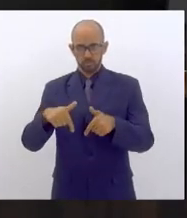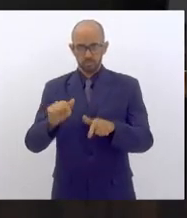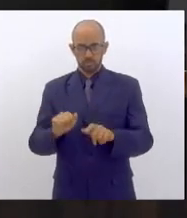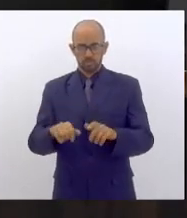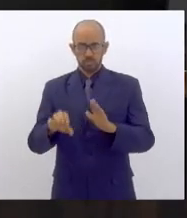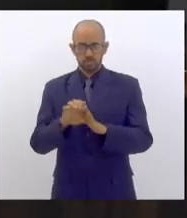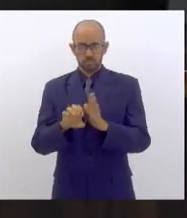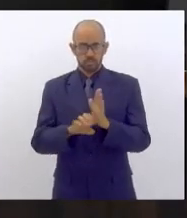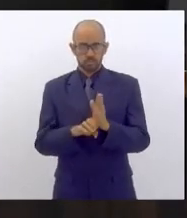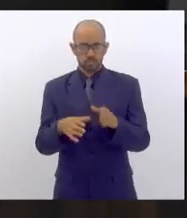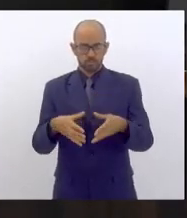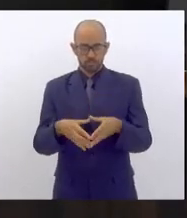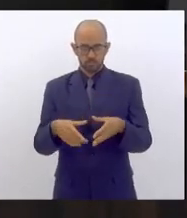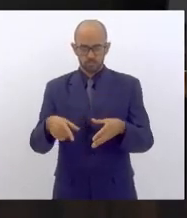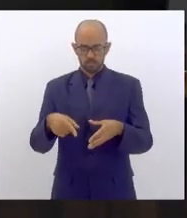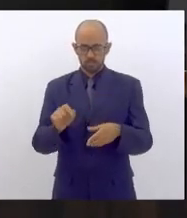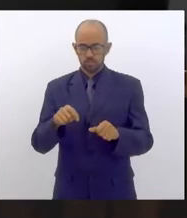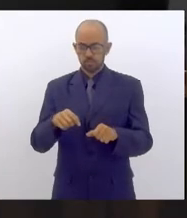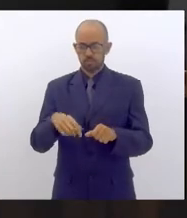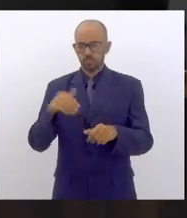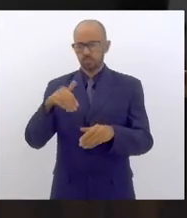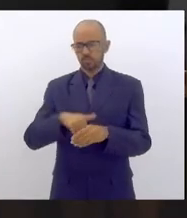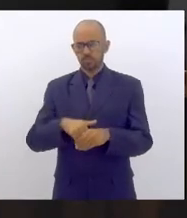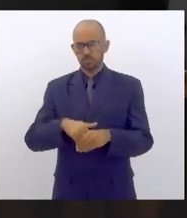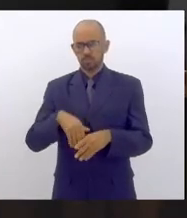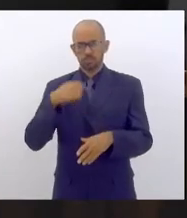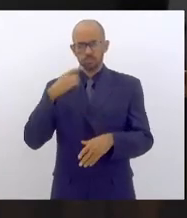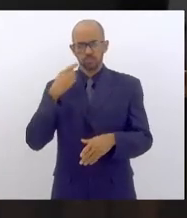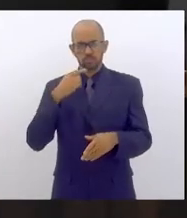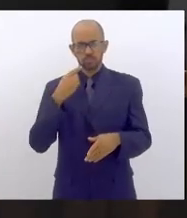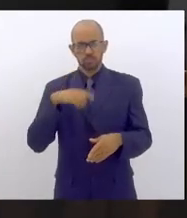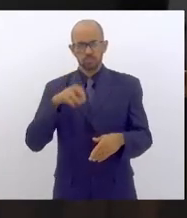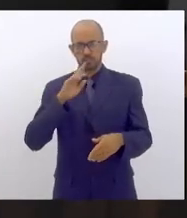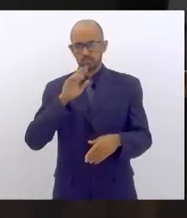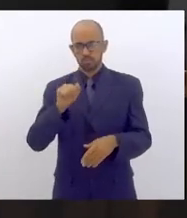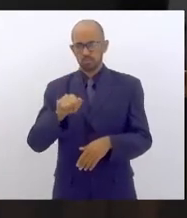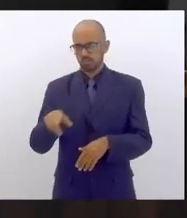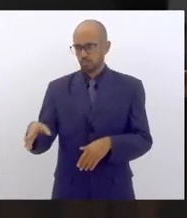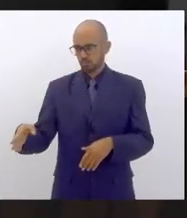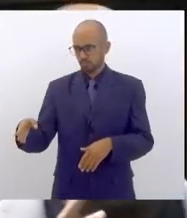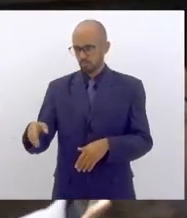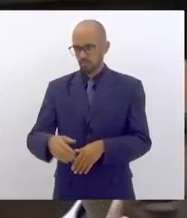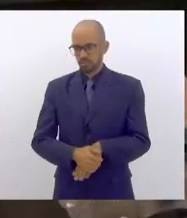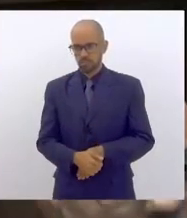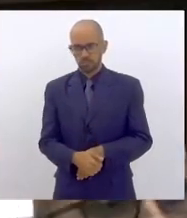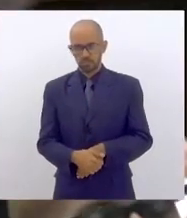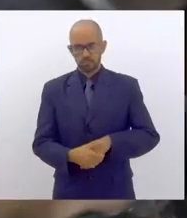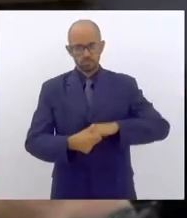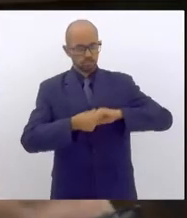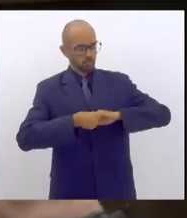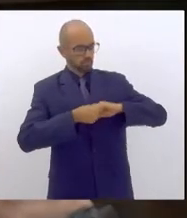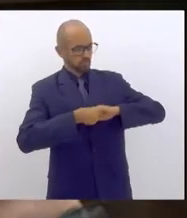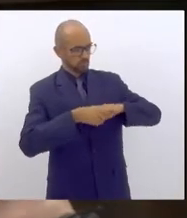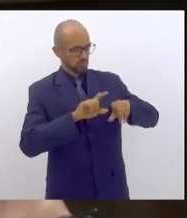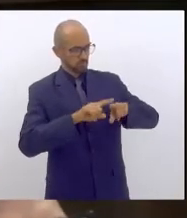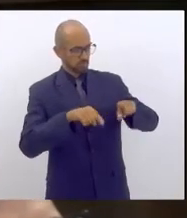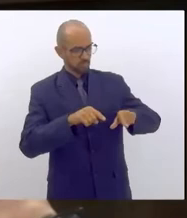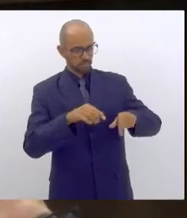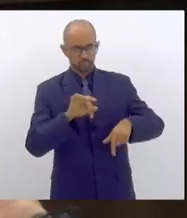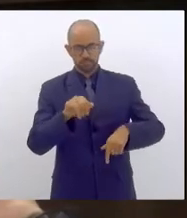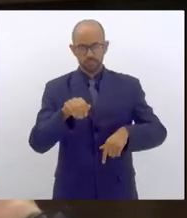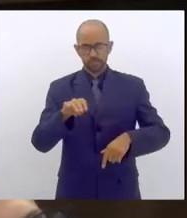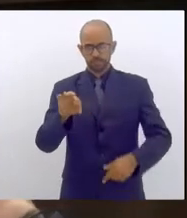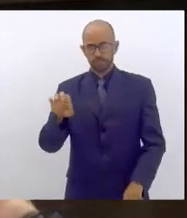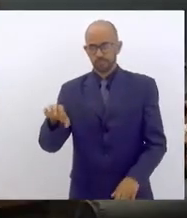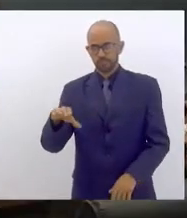Emendas Constitucionais e Vetos. Para emitir parecer, deputado Rodrigo Amorim. Cumprimentar os servidores da FAETEC pela derrubada do veto,